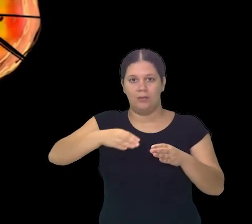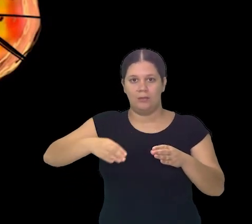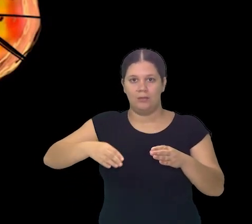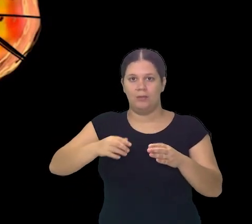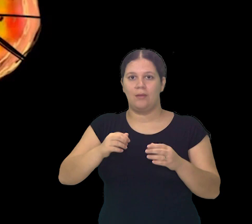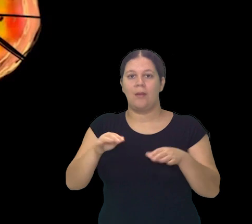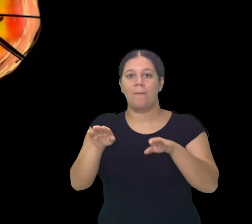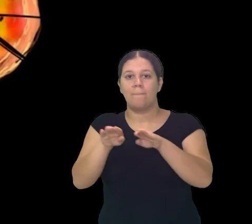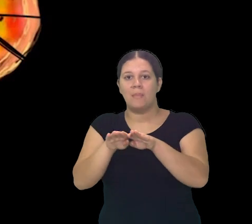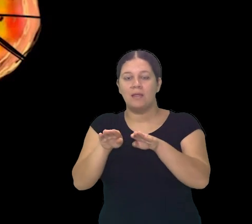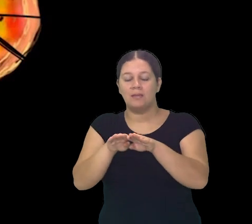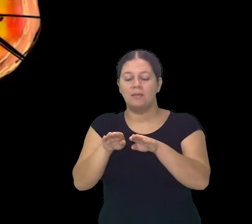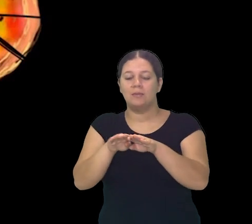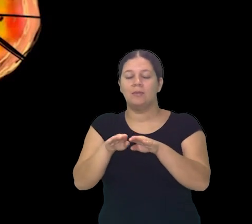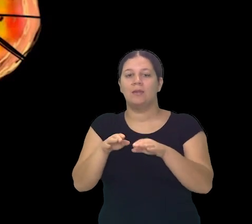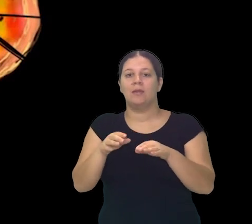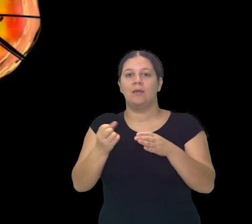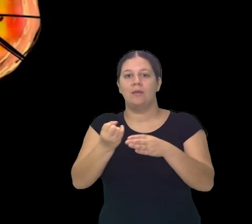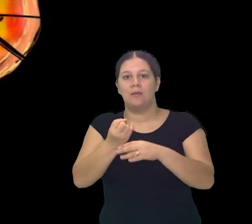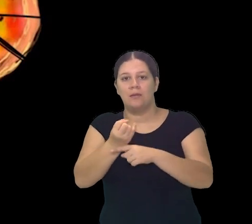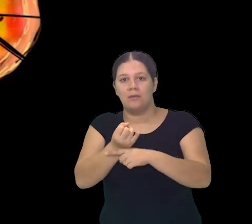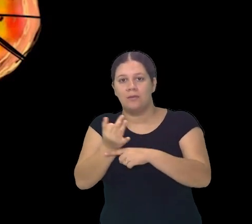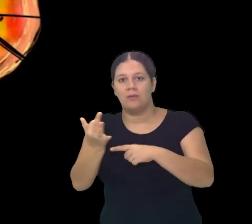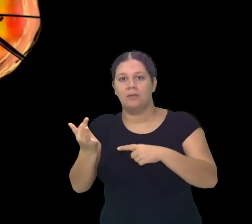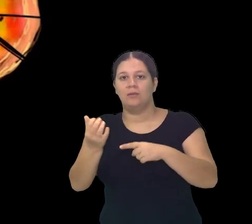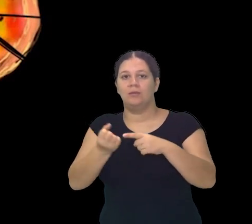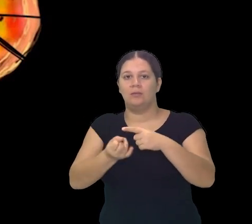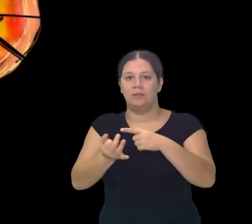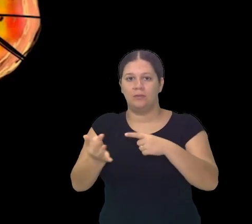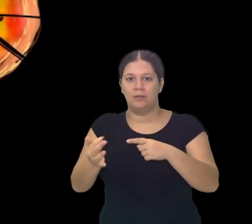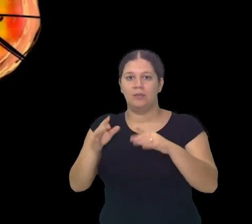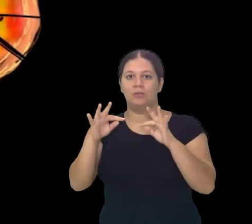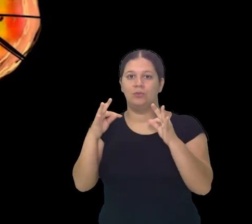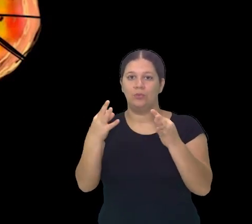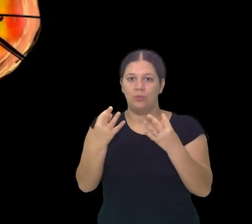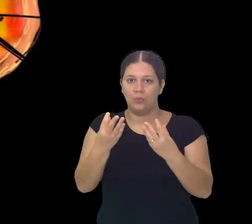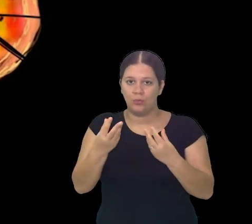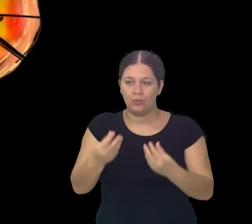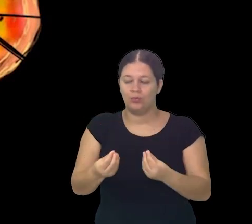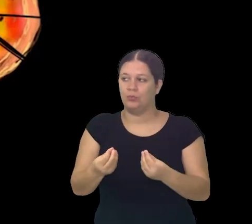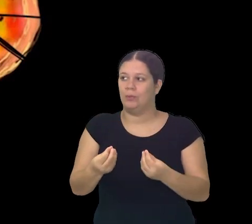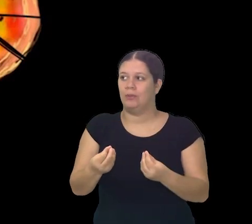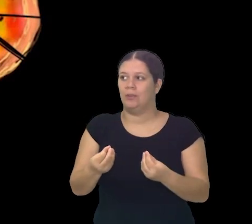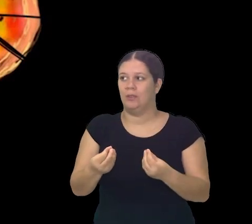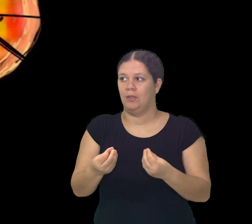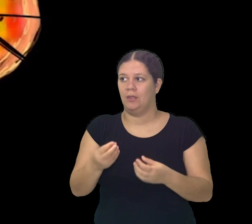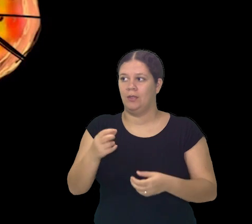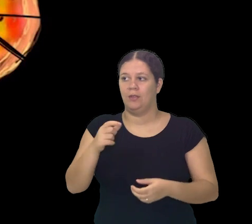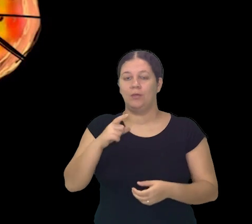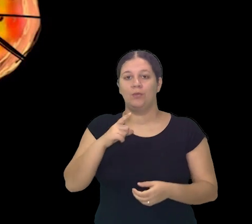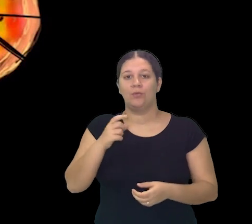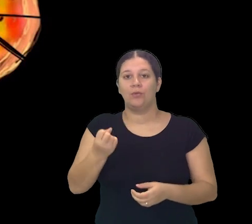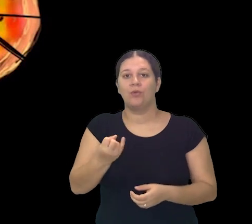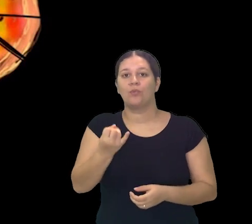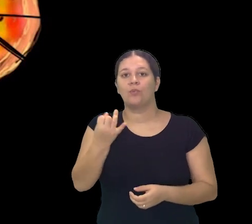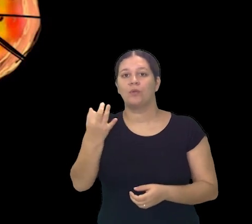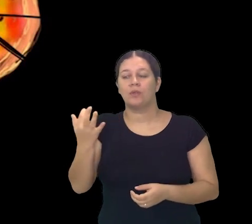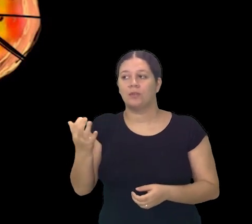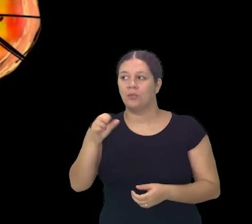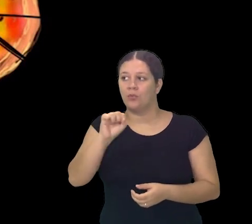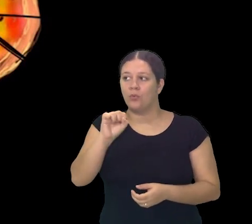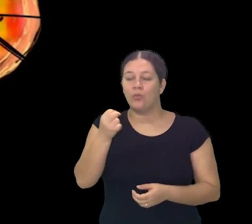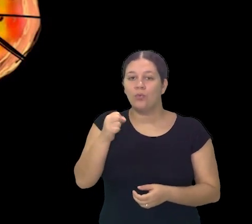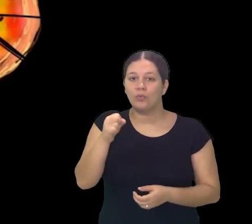que queira comer a mesma fração da pizza. Poderia comer todos esses pedaços bem aqui. Quantos daqueles